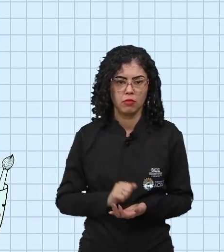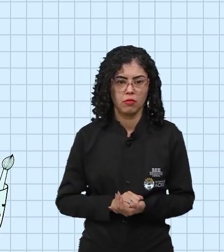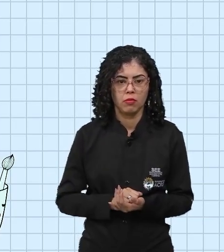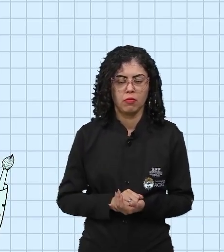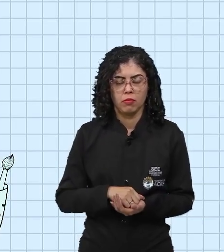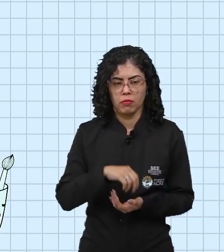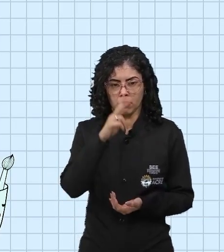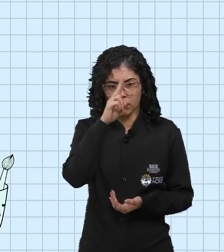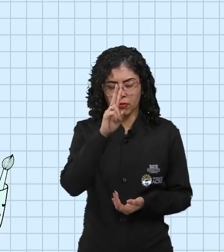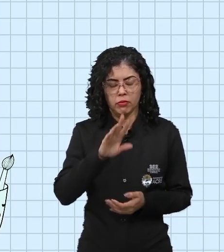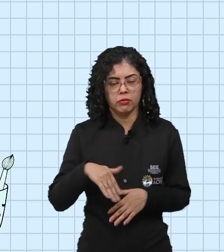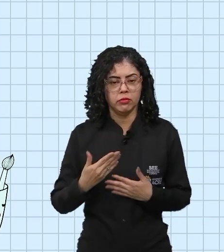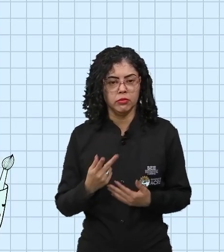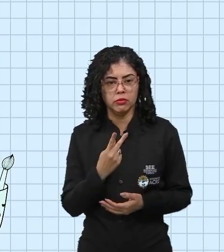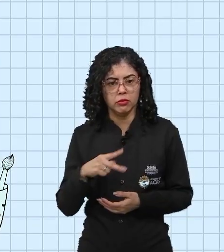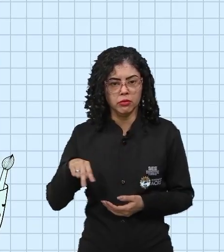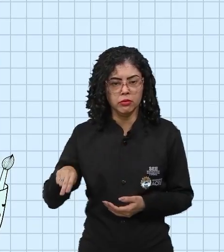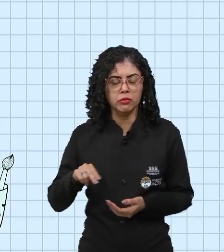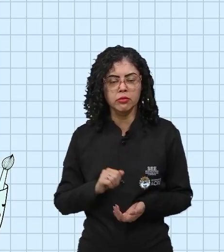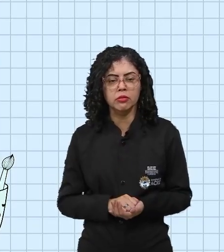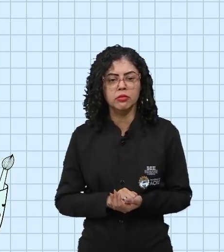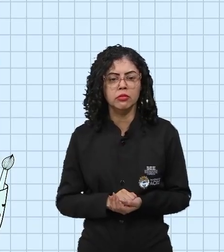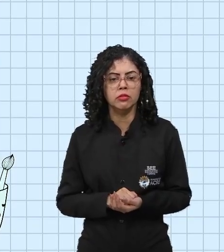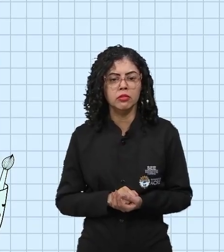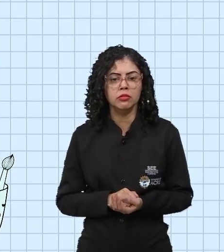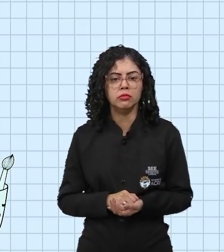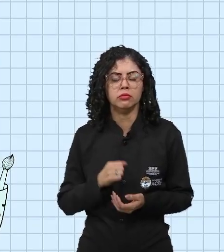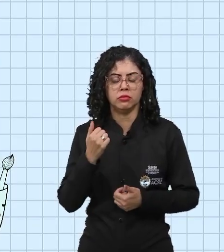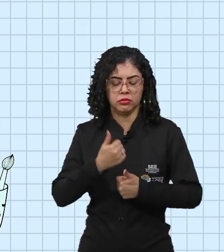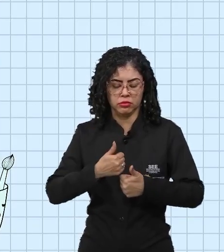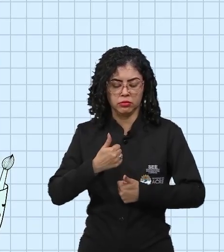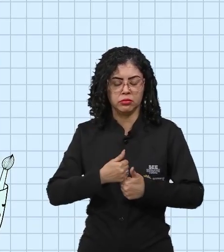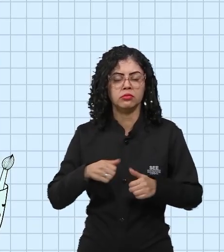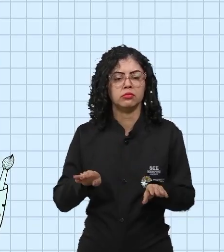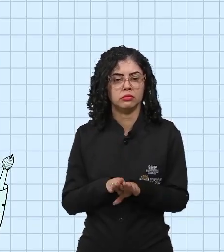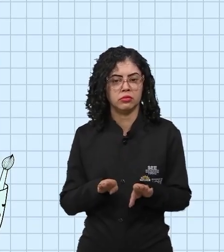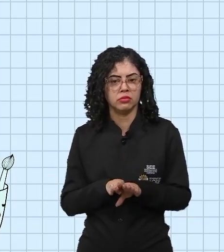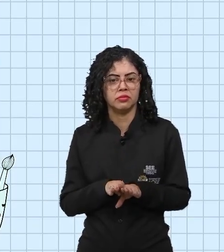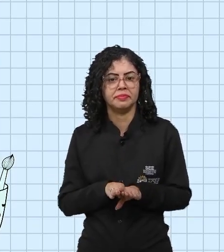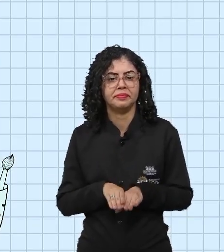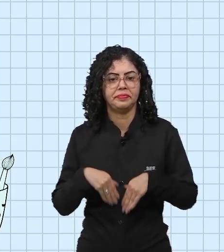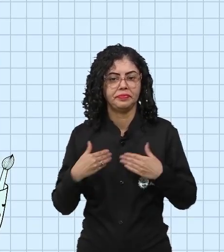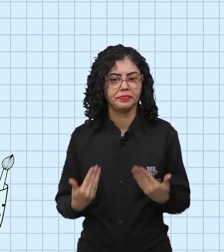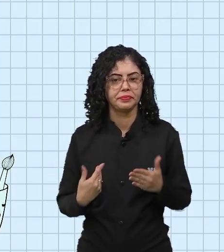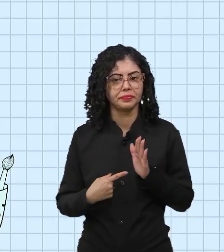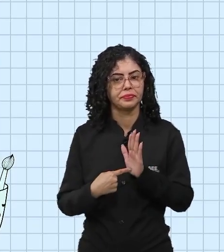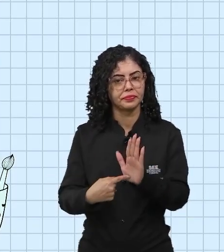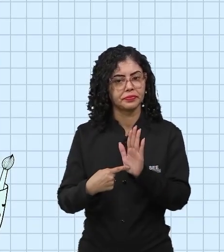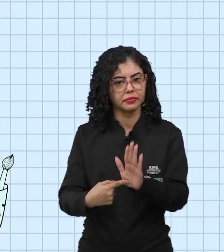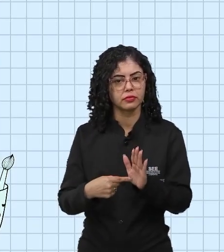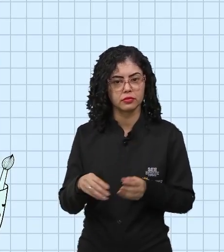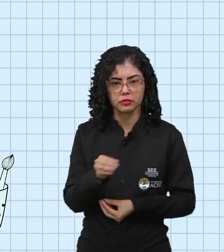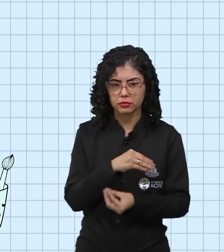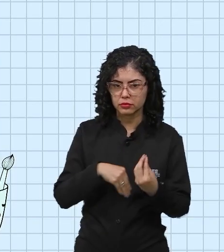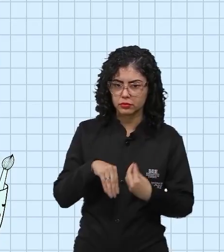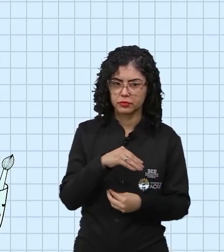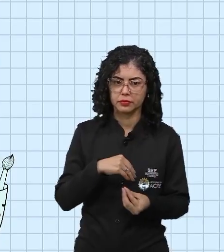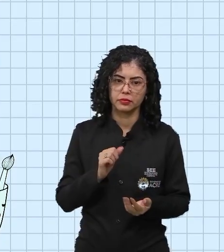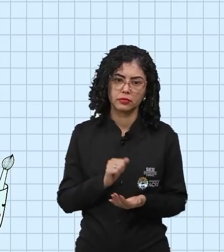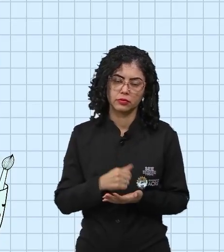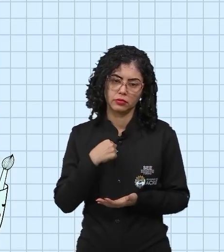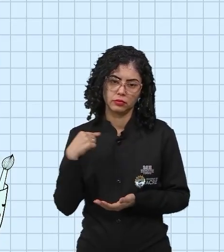Lembra qual a função do pronome na língua portuguesa? Ou substituir, ou indicar, que vai mostrar